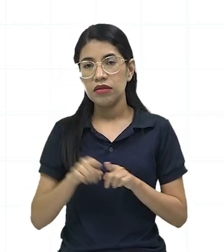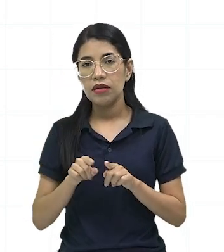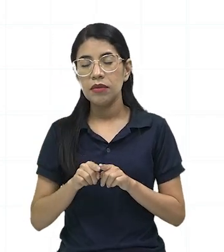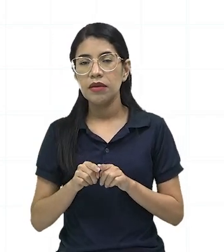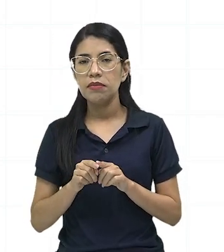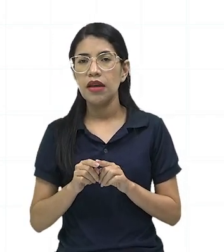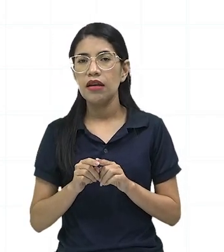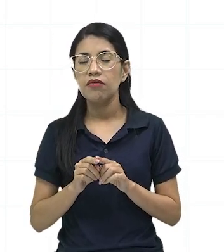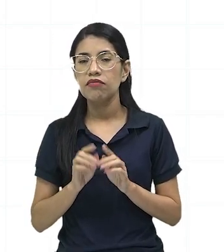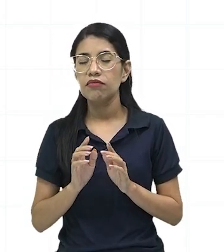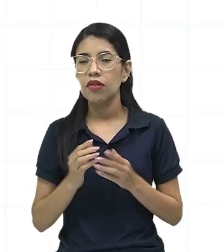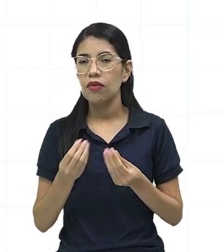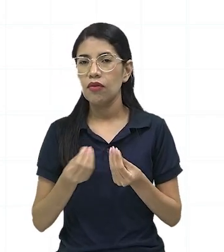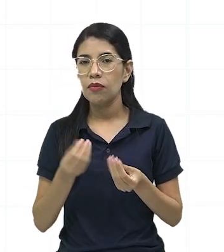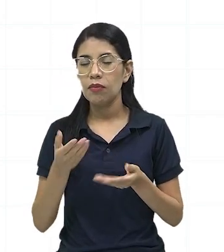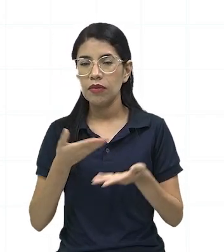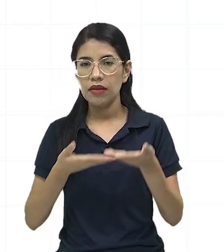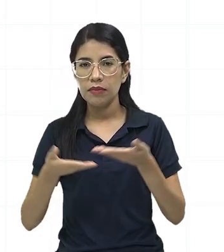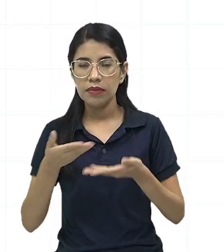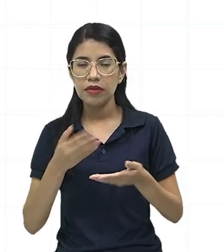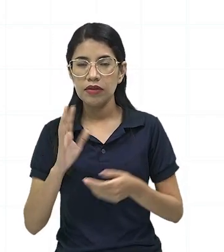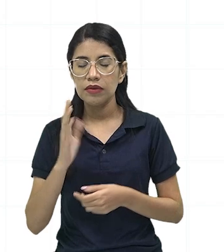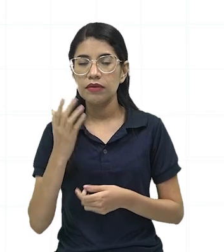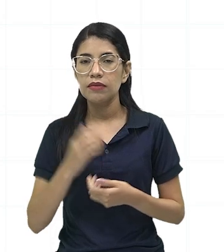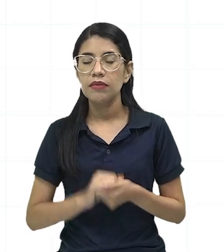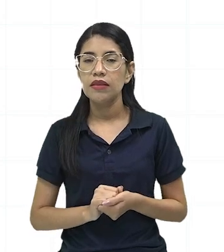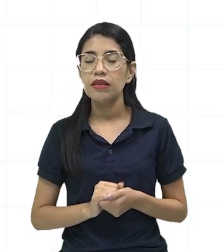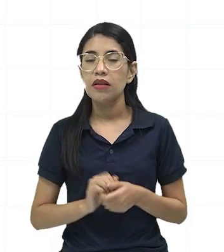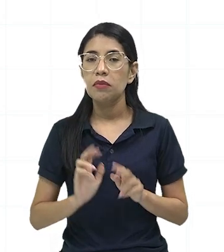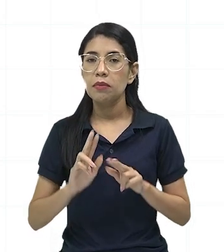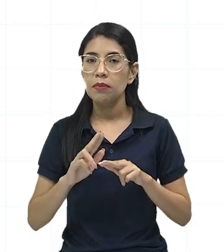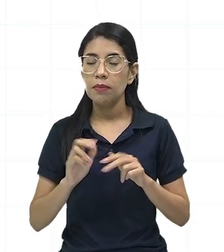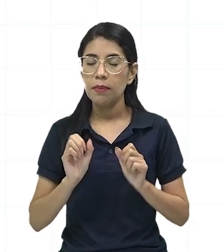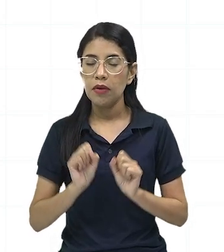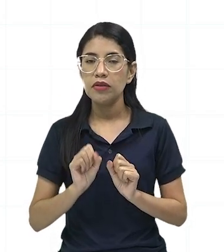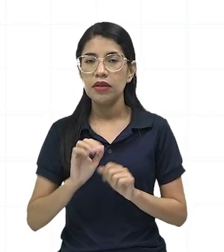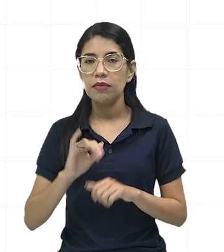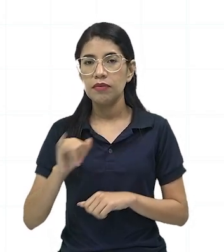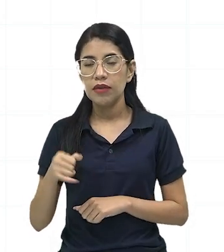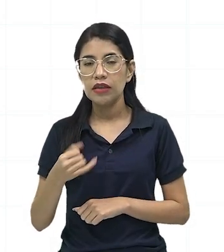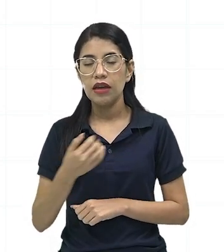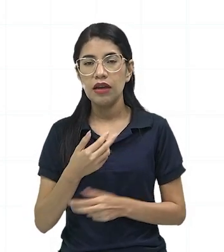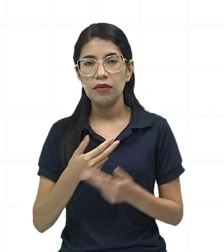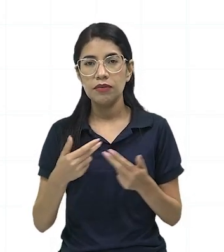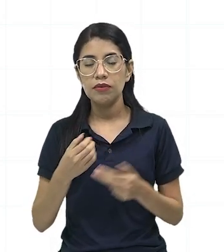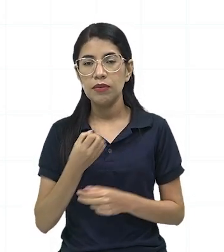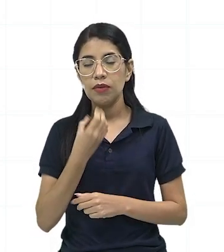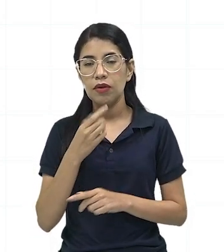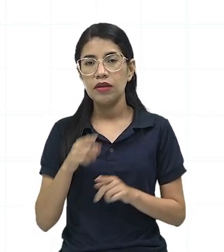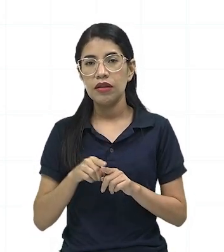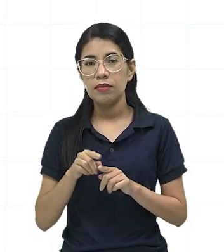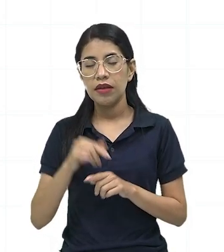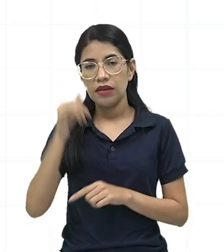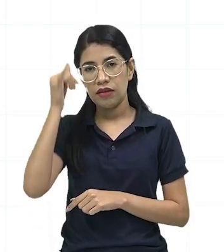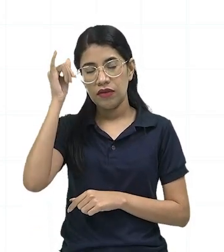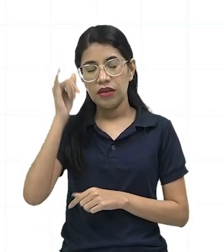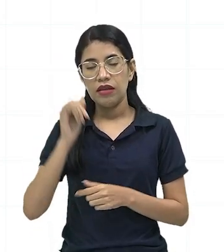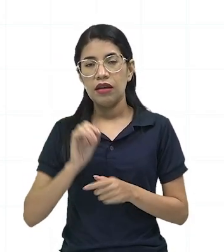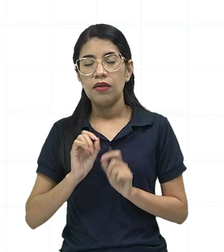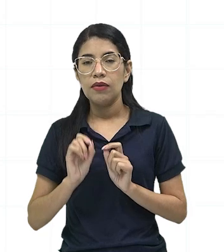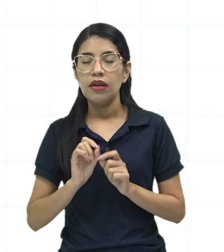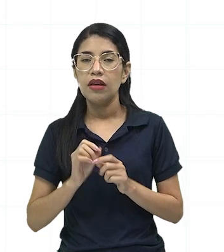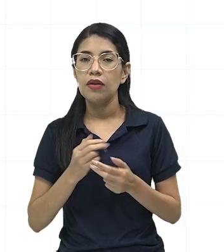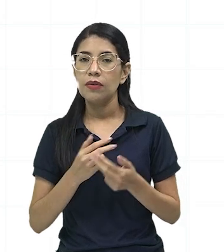mas muito genérica também. Assim podemos aproveitar as coisas boas que a tecnologia nos oferece e evitar as